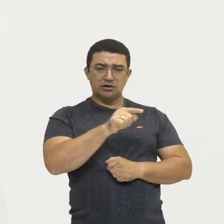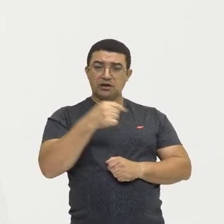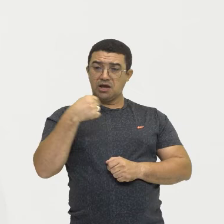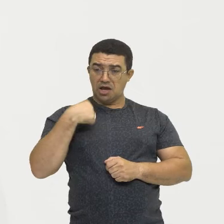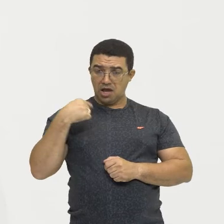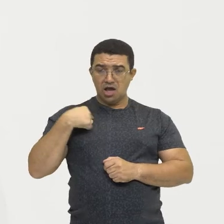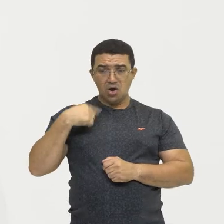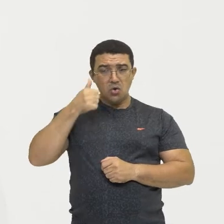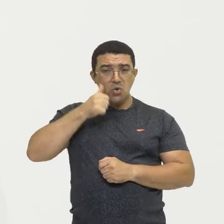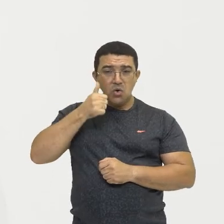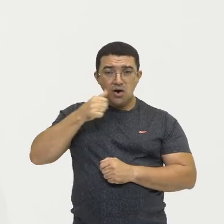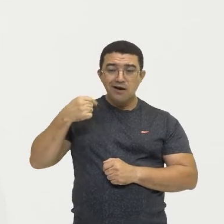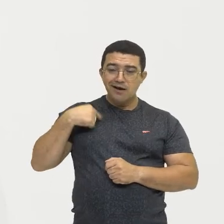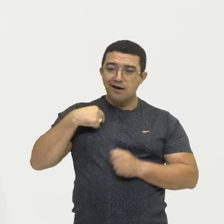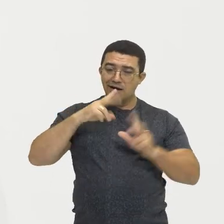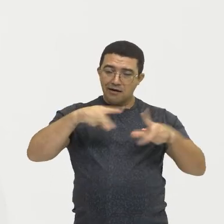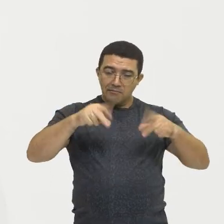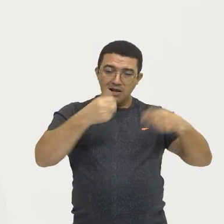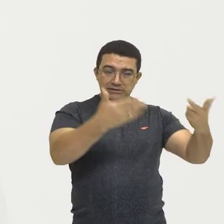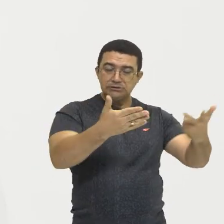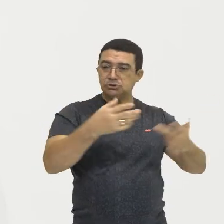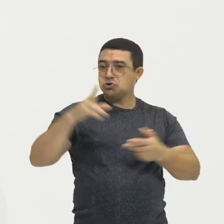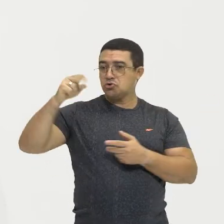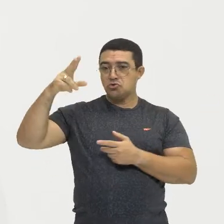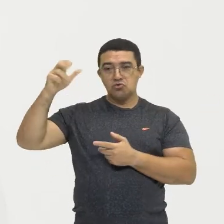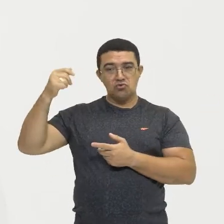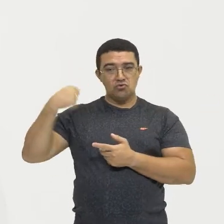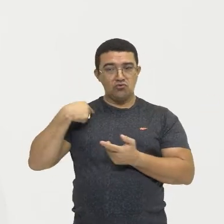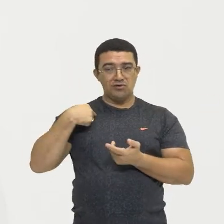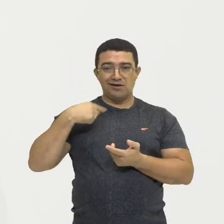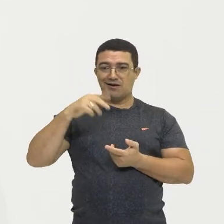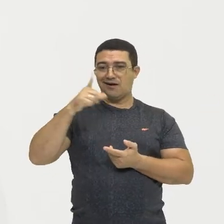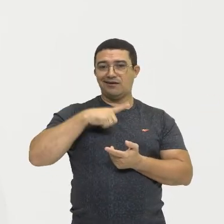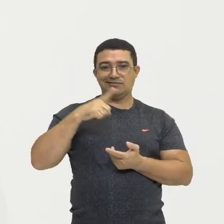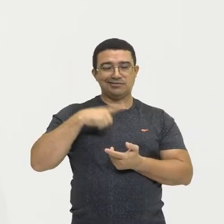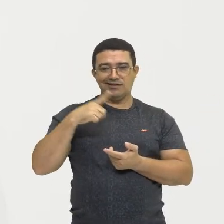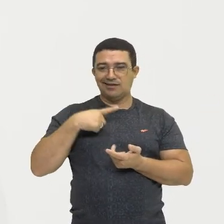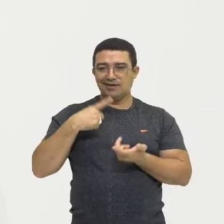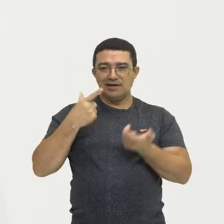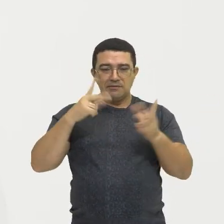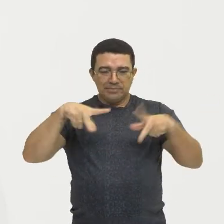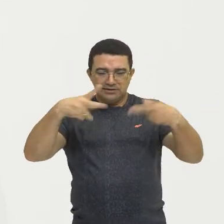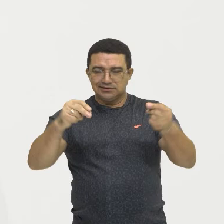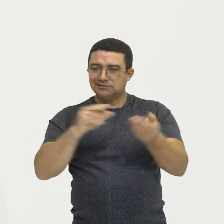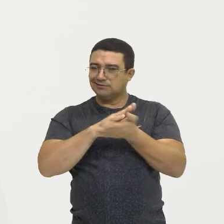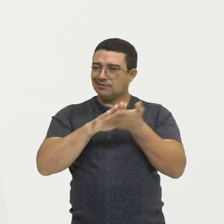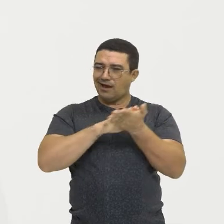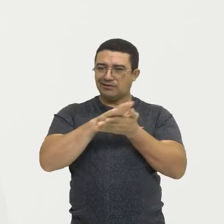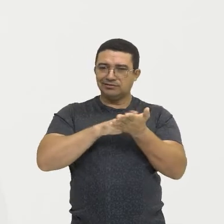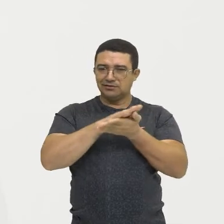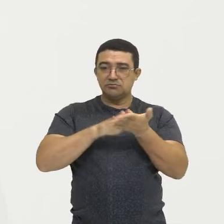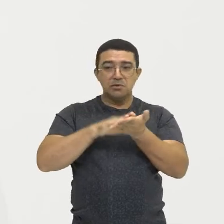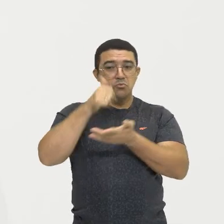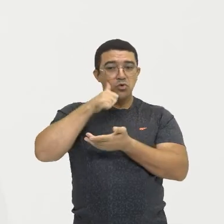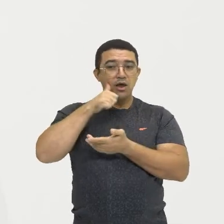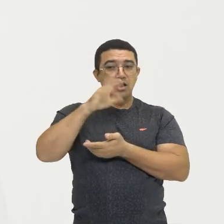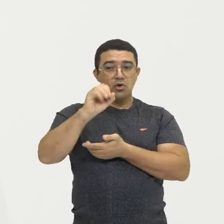minha senhora, de presente nunca tive de vós, nem terei o mimo de uma correia.